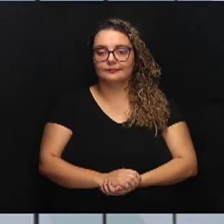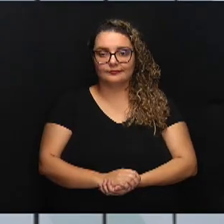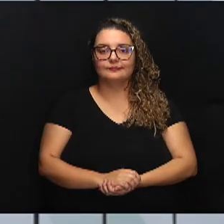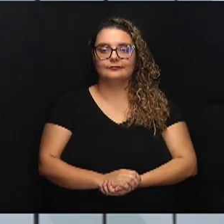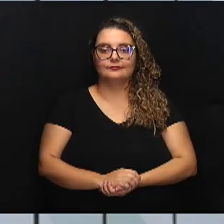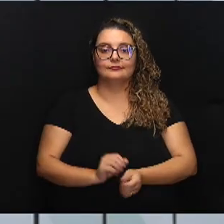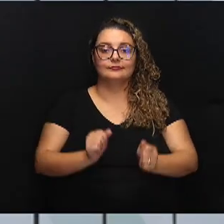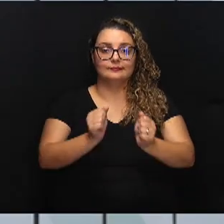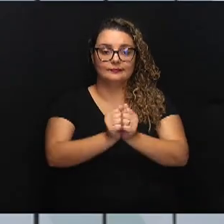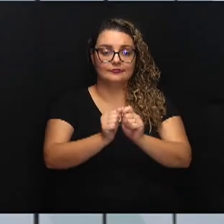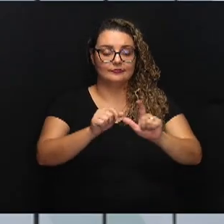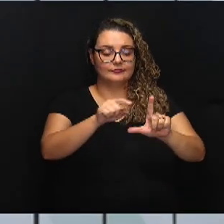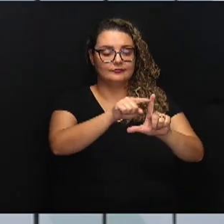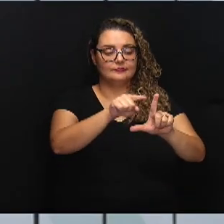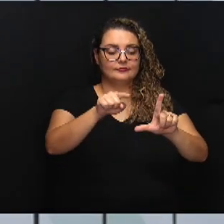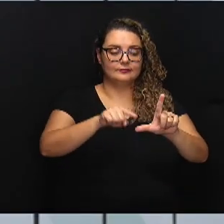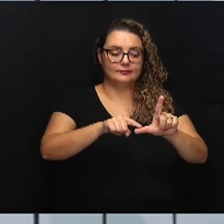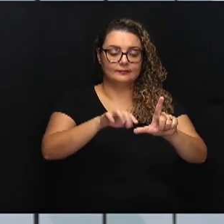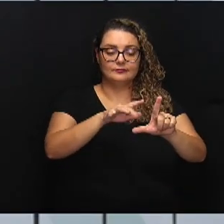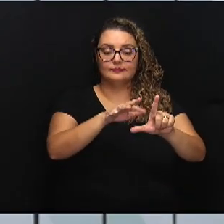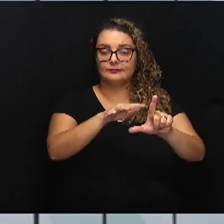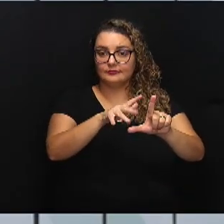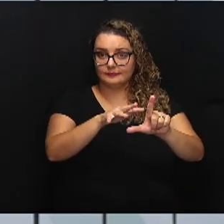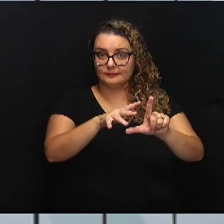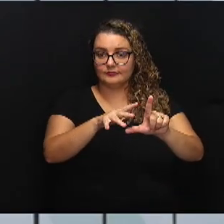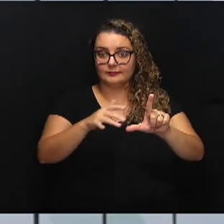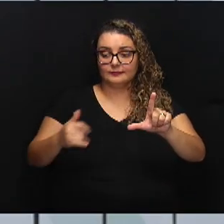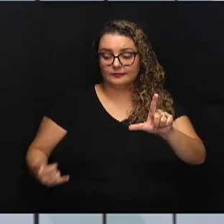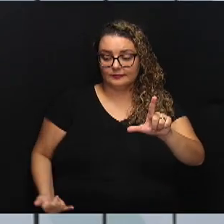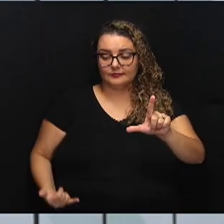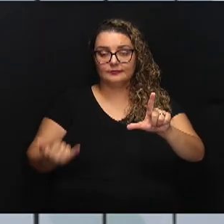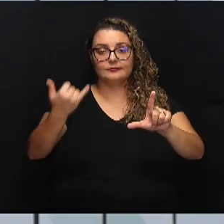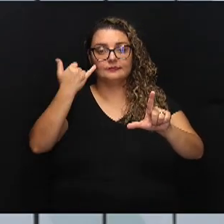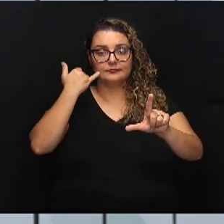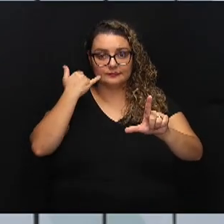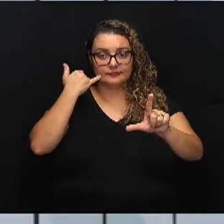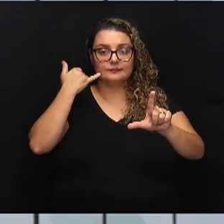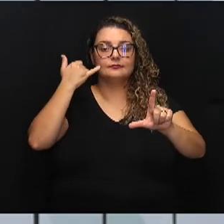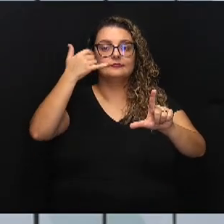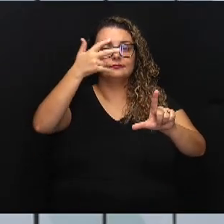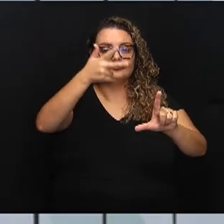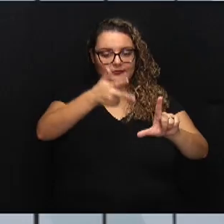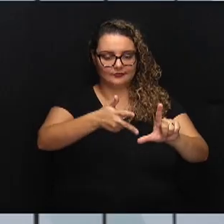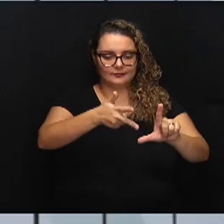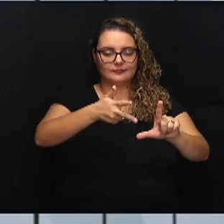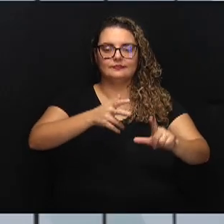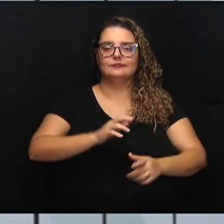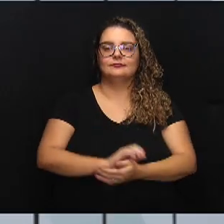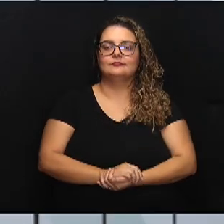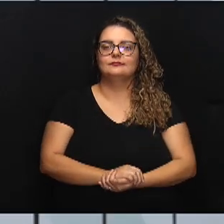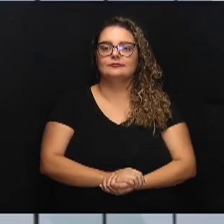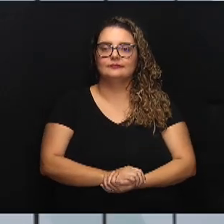978293776. Vai aparecer aí na sua tela também um QR Code para você acessar pelo celular.